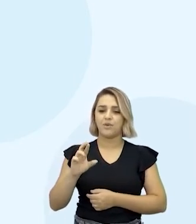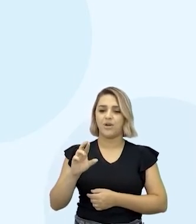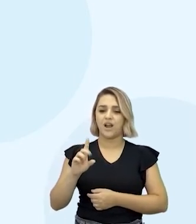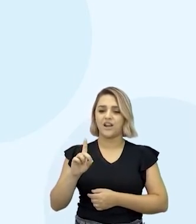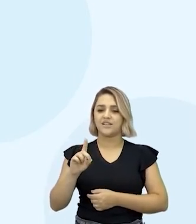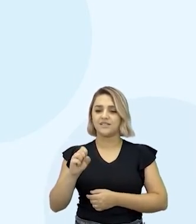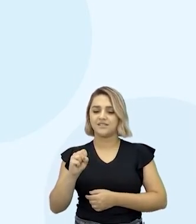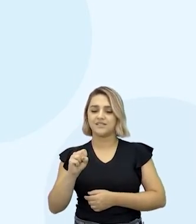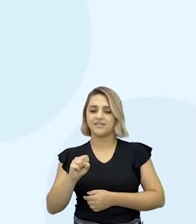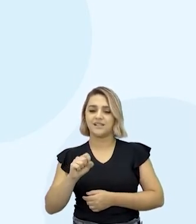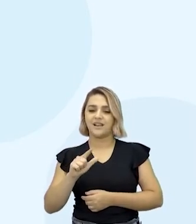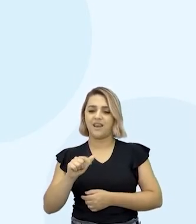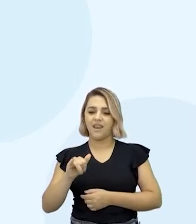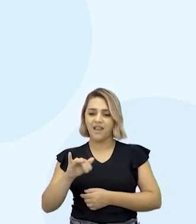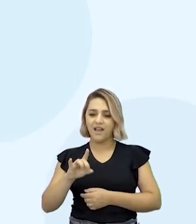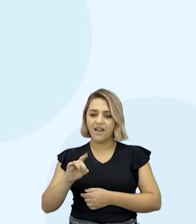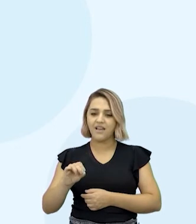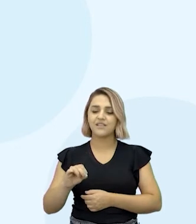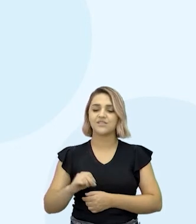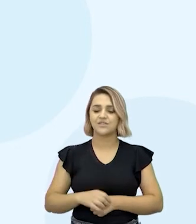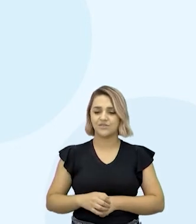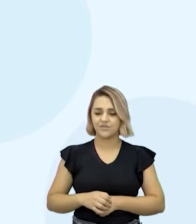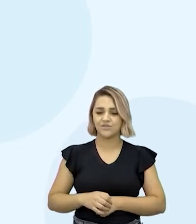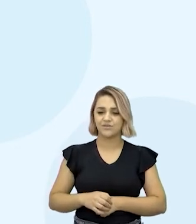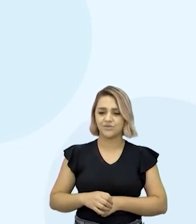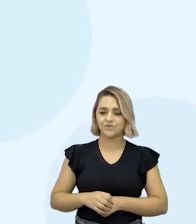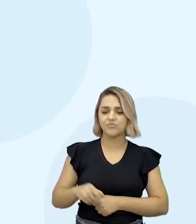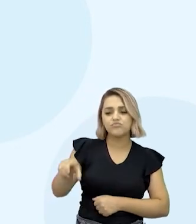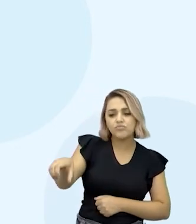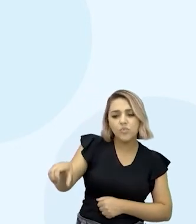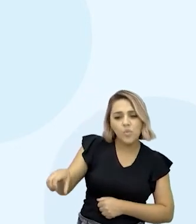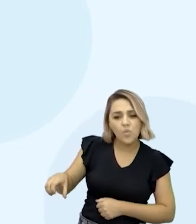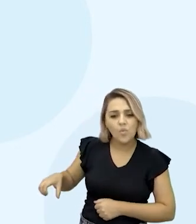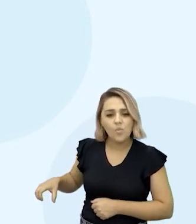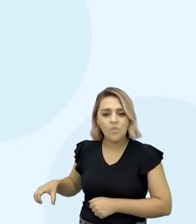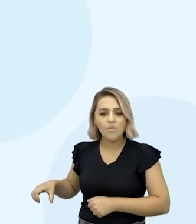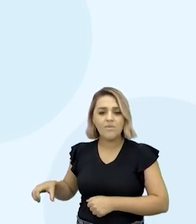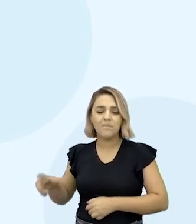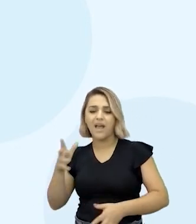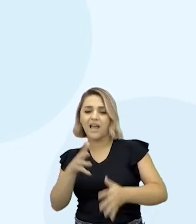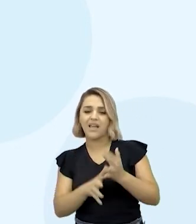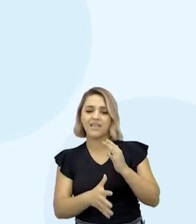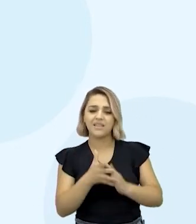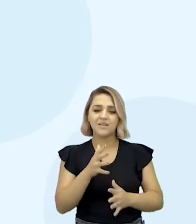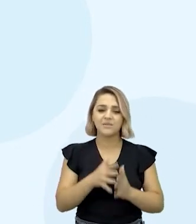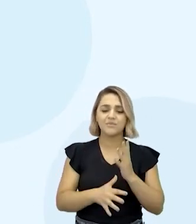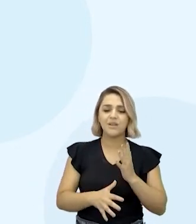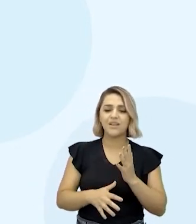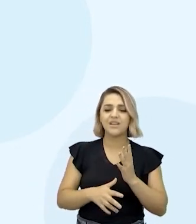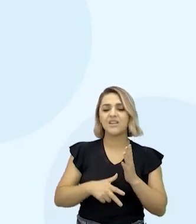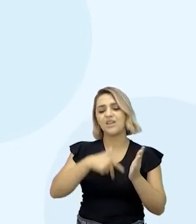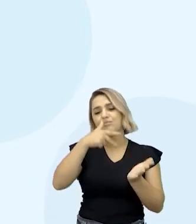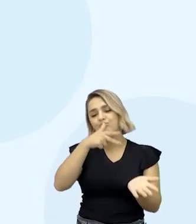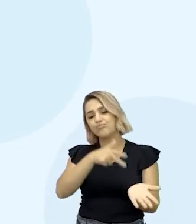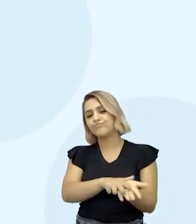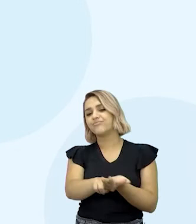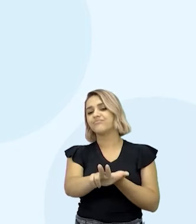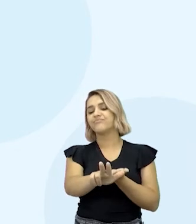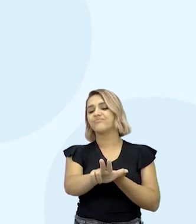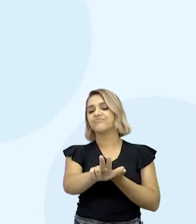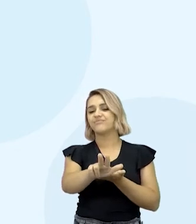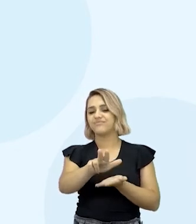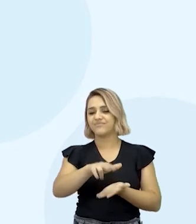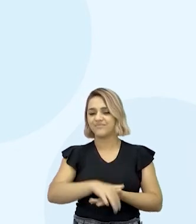força. Então, que contexto será esse aí, hein? Apesar que a gente tem aí já uma legendinha aí embaixo, né? A gente já